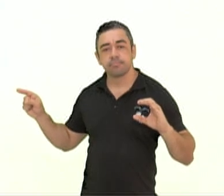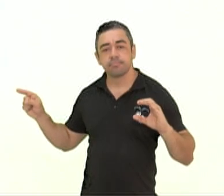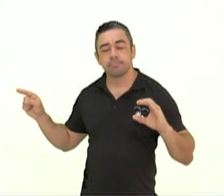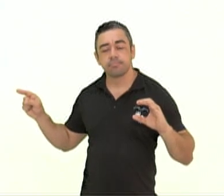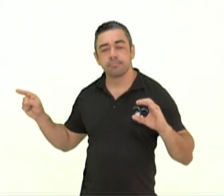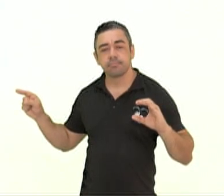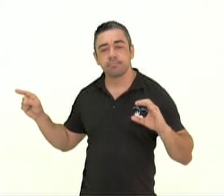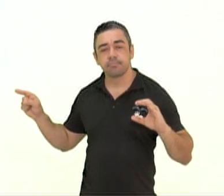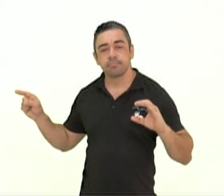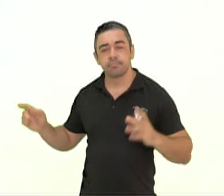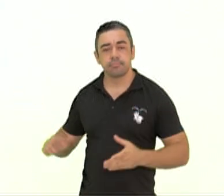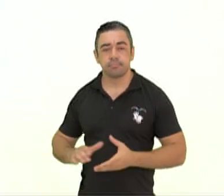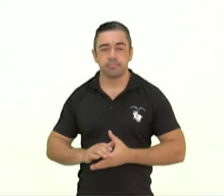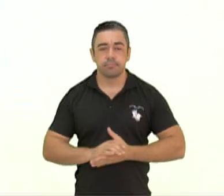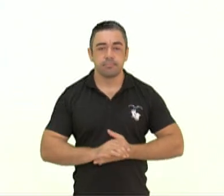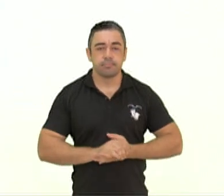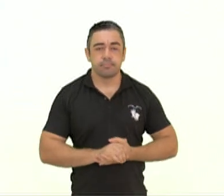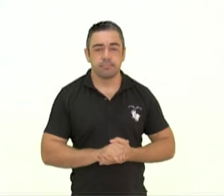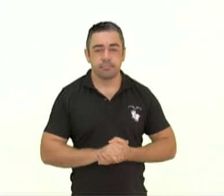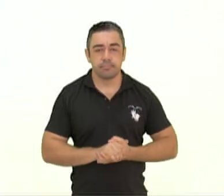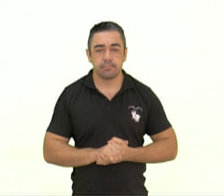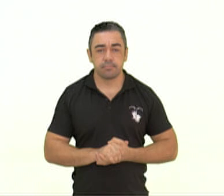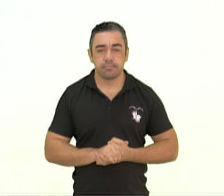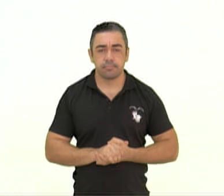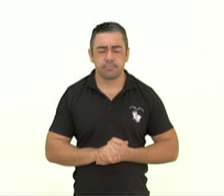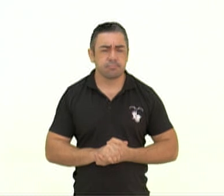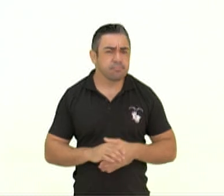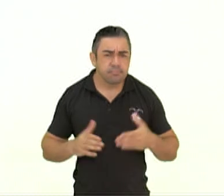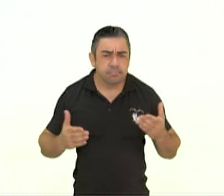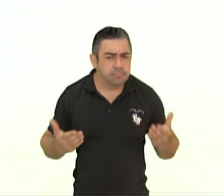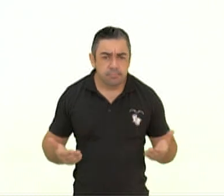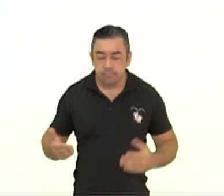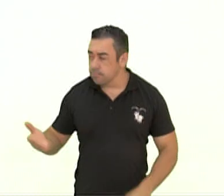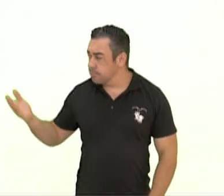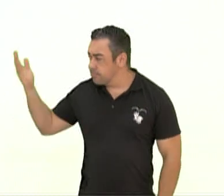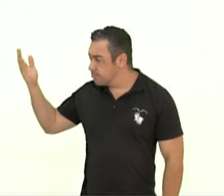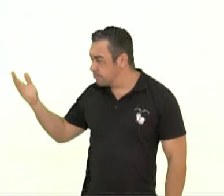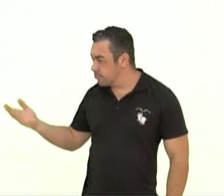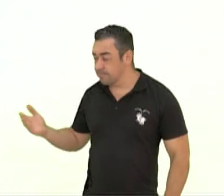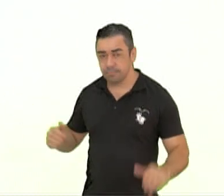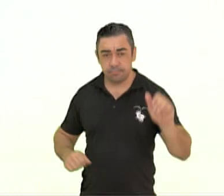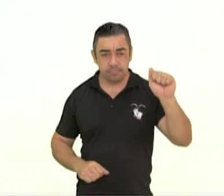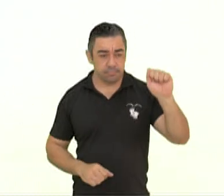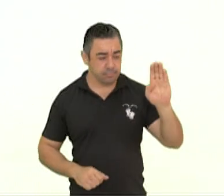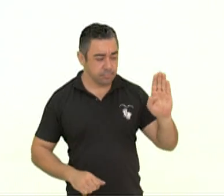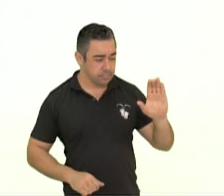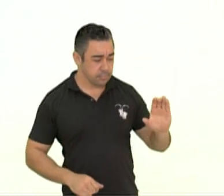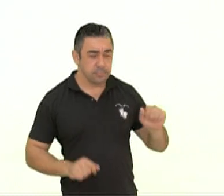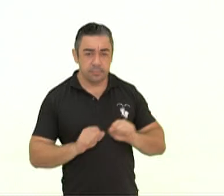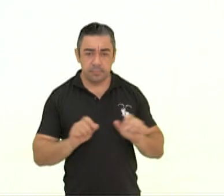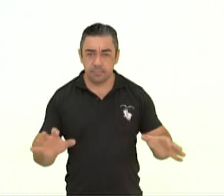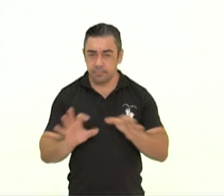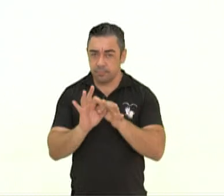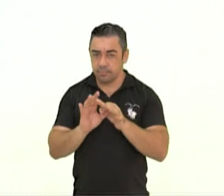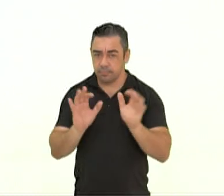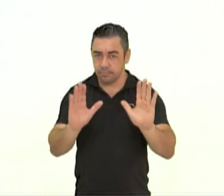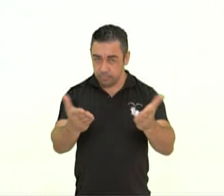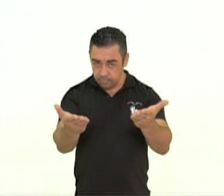ora, mas, assim, daí, dessa forma, isto é. Qual das faz aquela conexãozinha com vocês